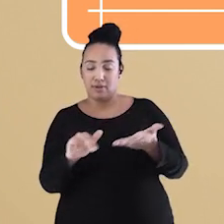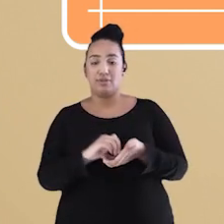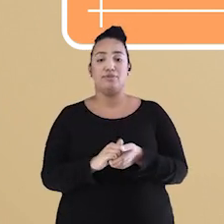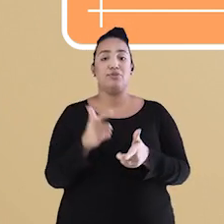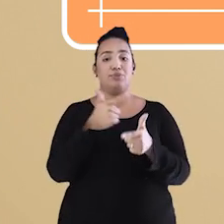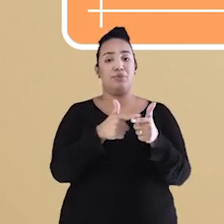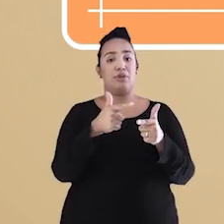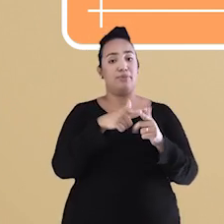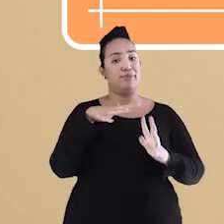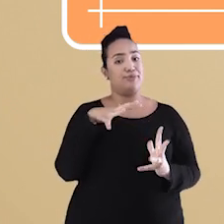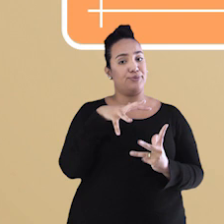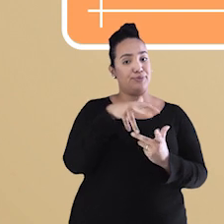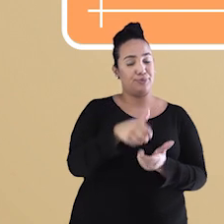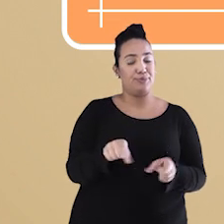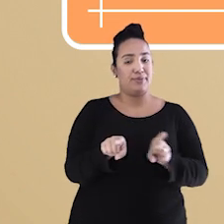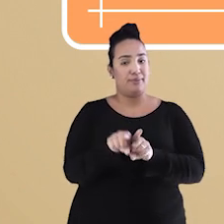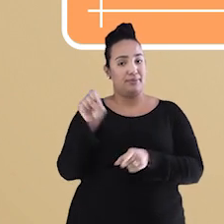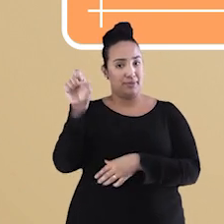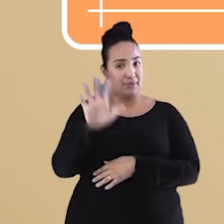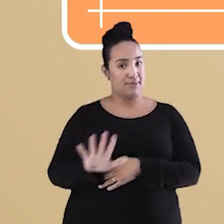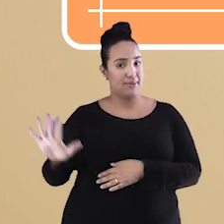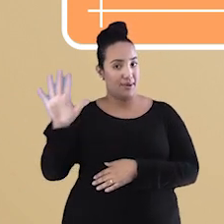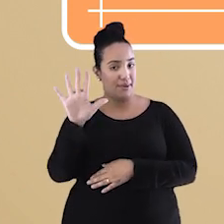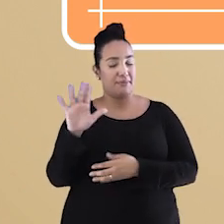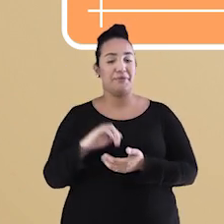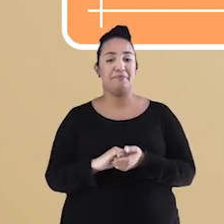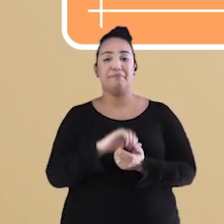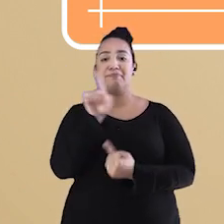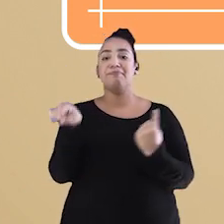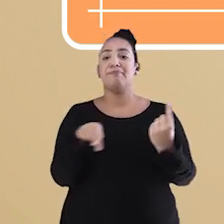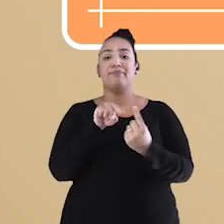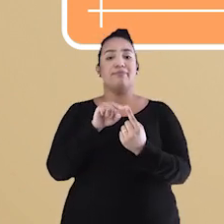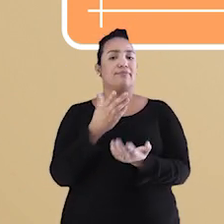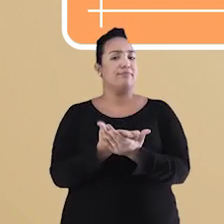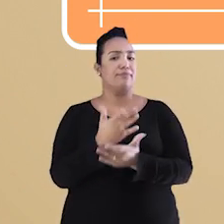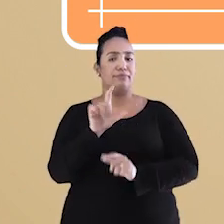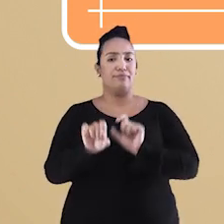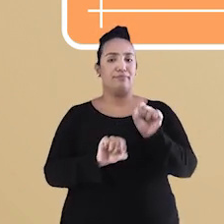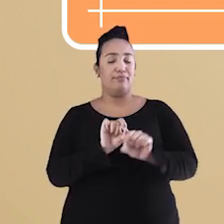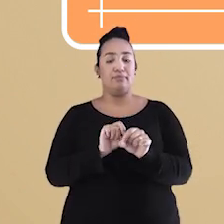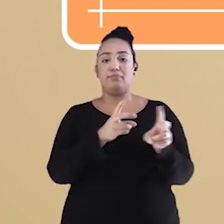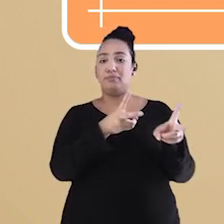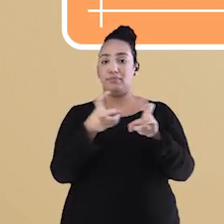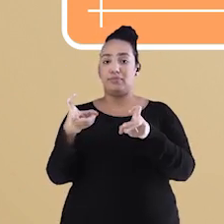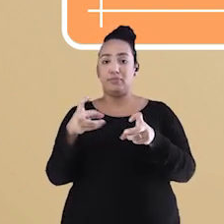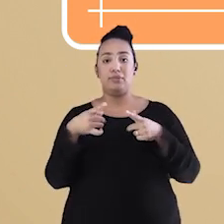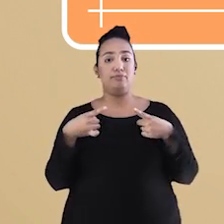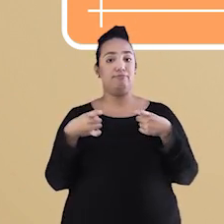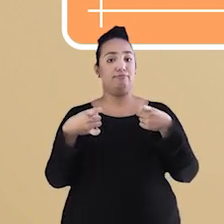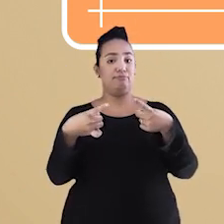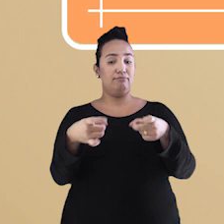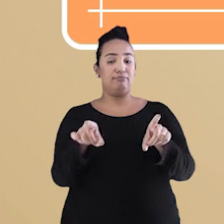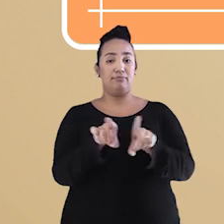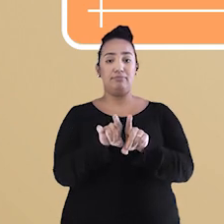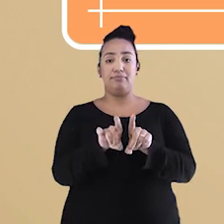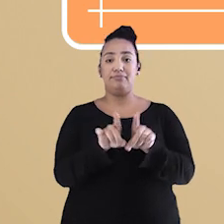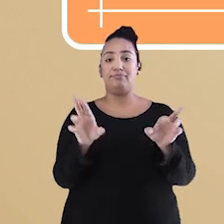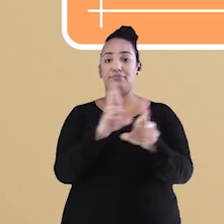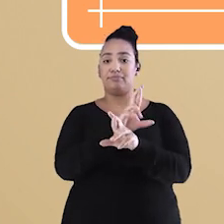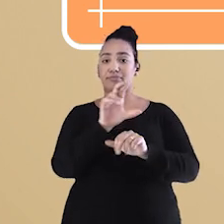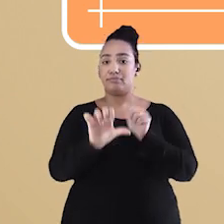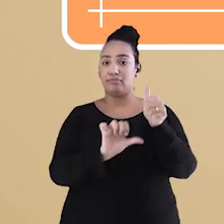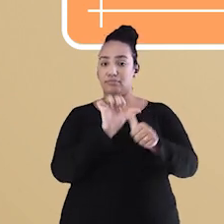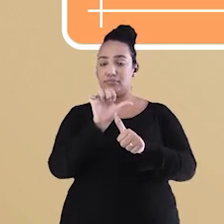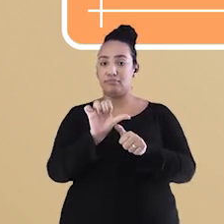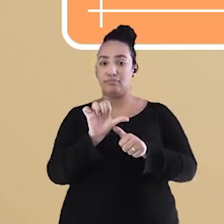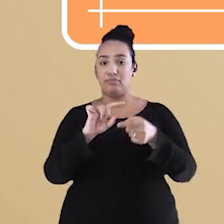e os conflitos vivenciados na Europa. E o nosso objetivo de hoje é compreender a Grande Guerra e relacionar as mudanças ocorridas